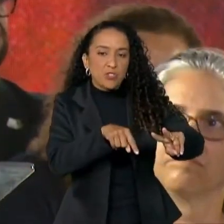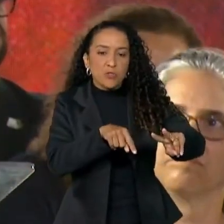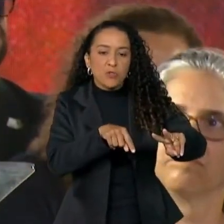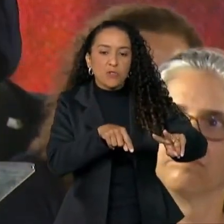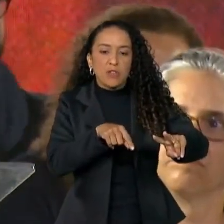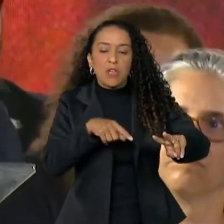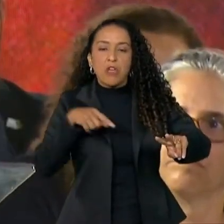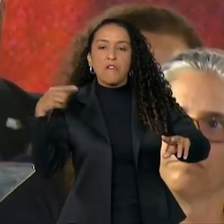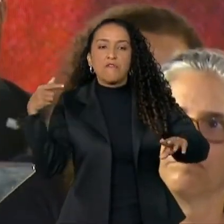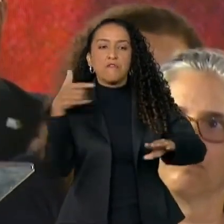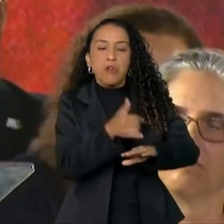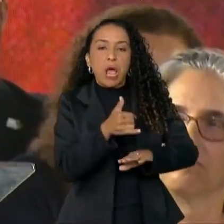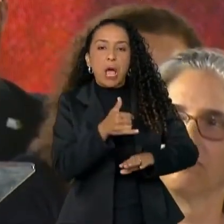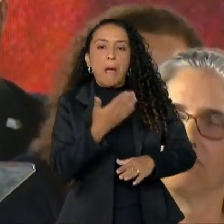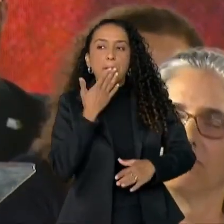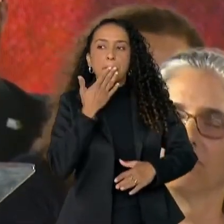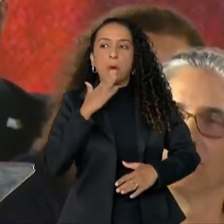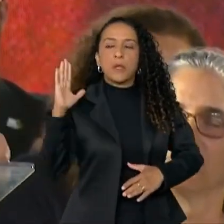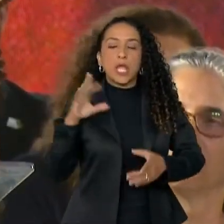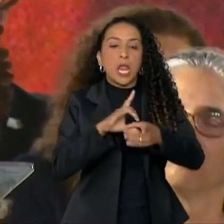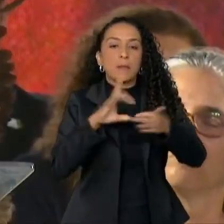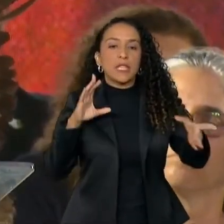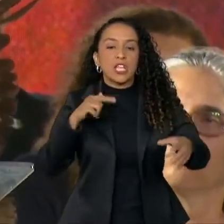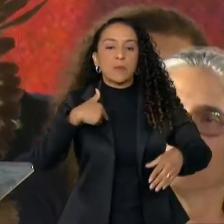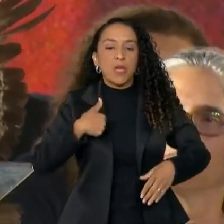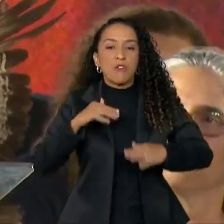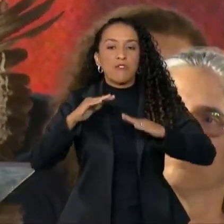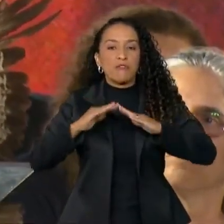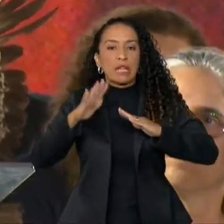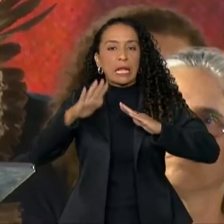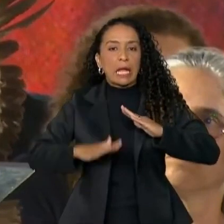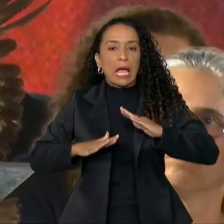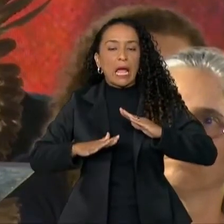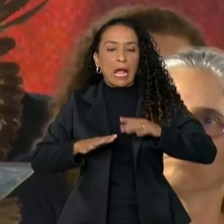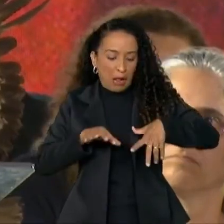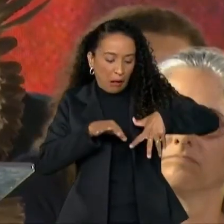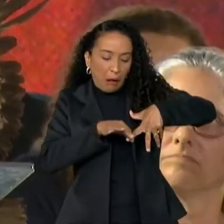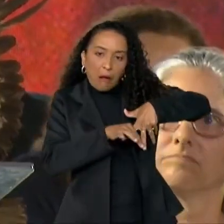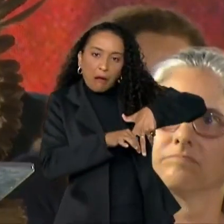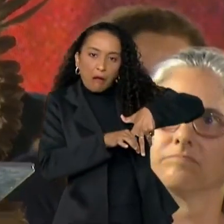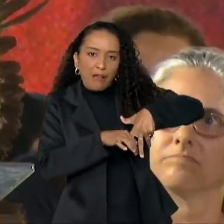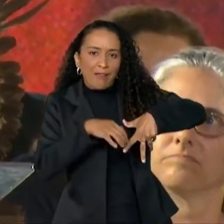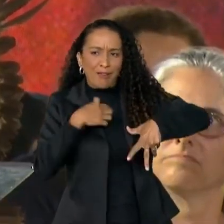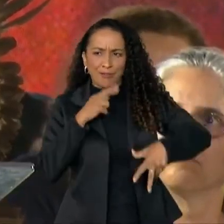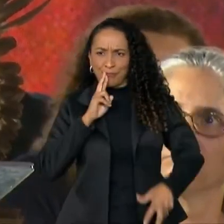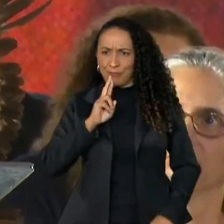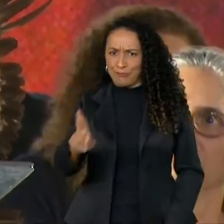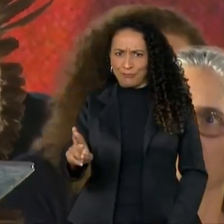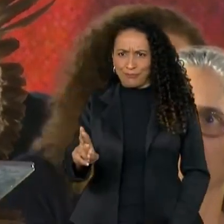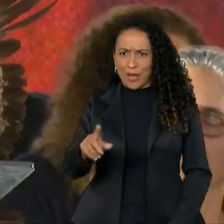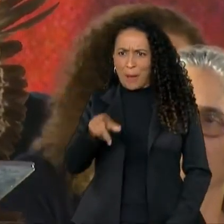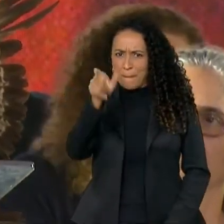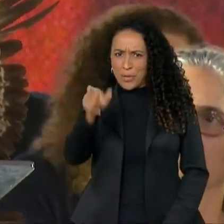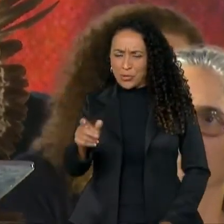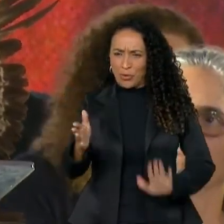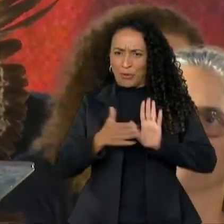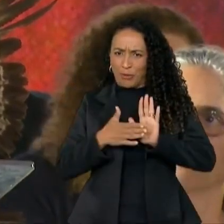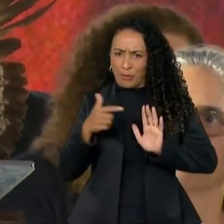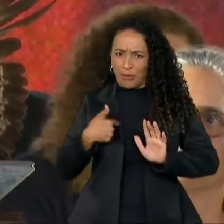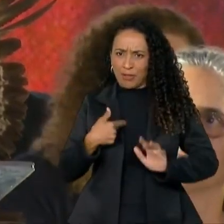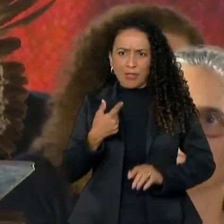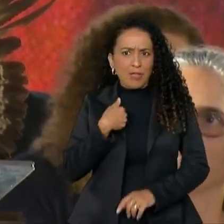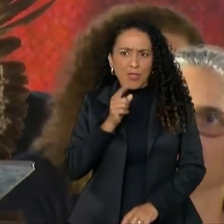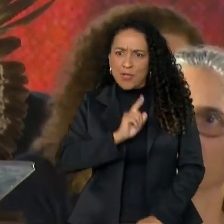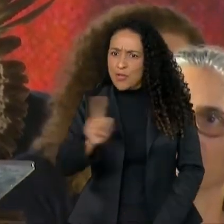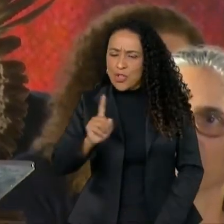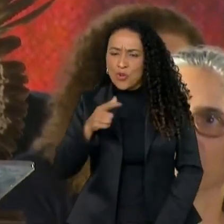me prometer a minha liberdade para eu ficar em casa com uma caneleira. E eu disse a quem me fez a proposta: eu não